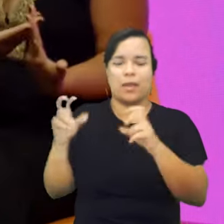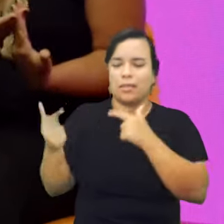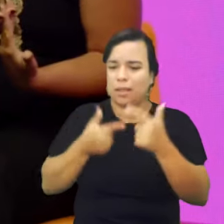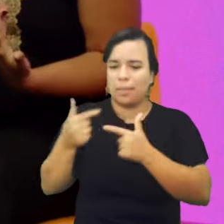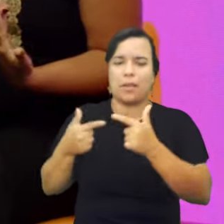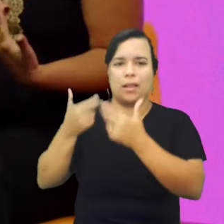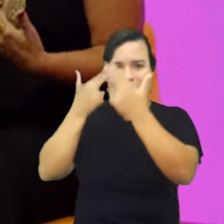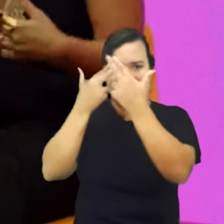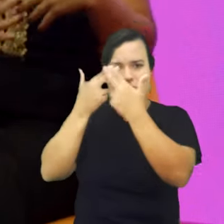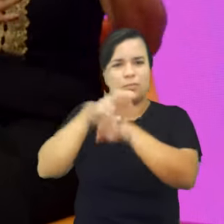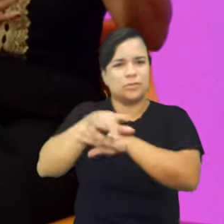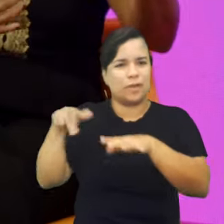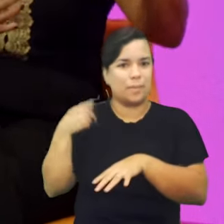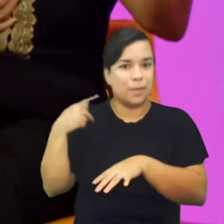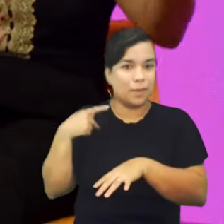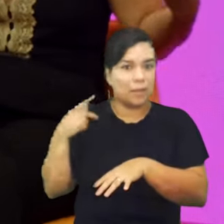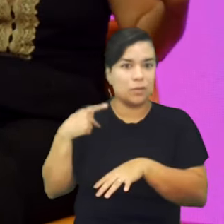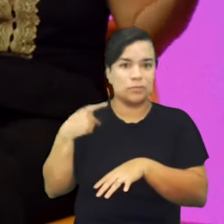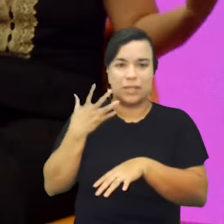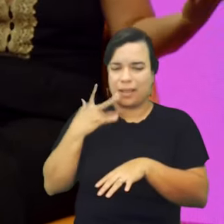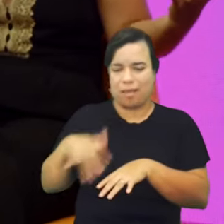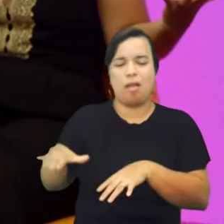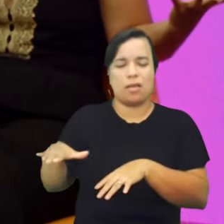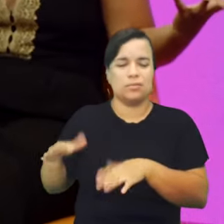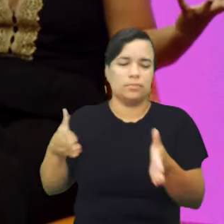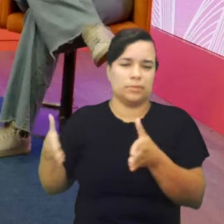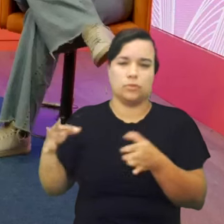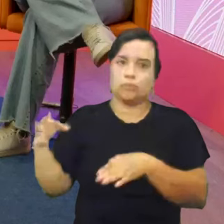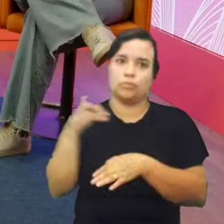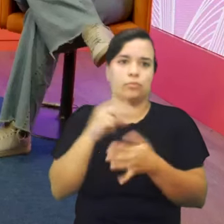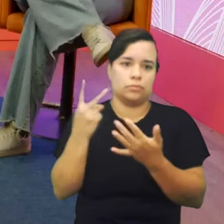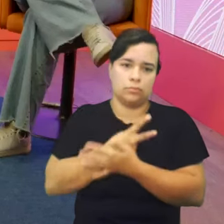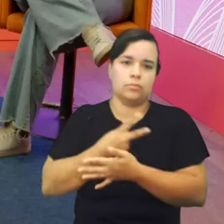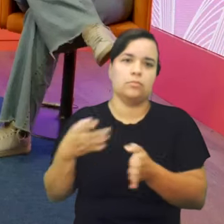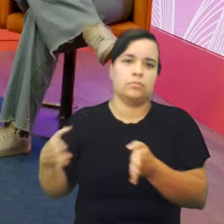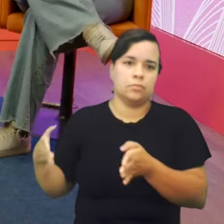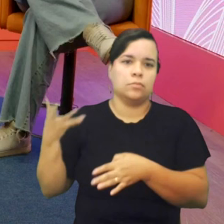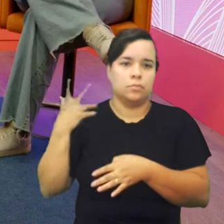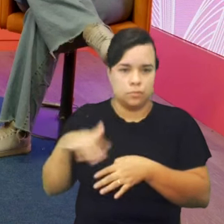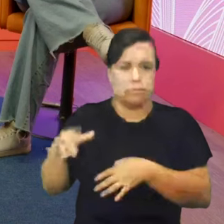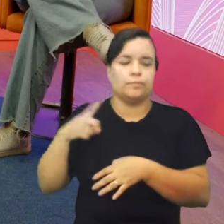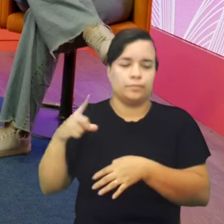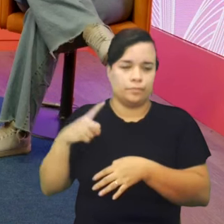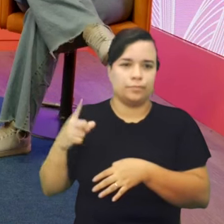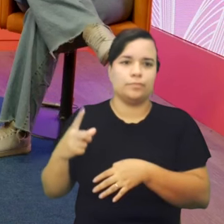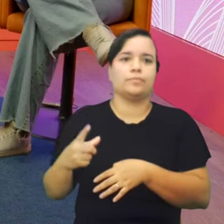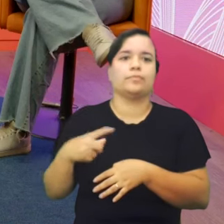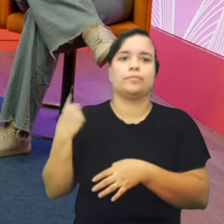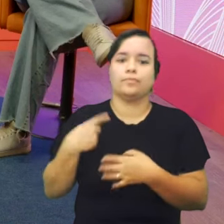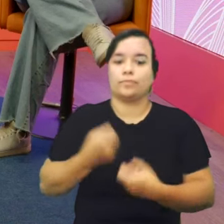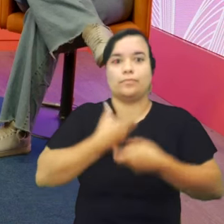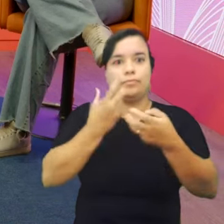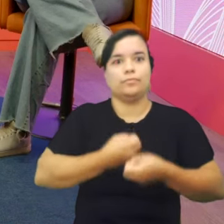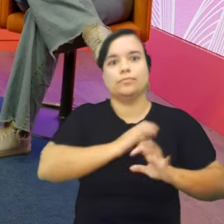traumas que eu tinha vivido, não só na infância, que todos nós, dentro da nossa história, aí hoje a gente inspira muitas